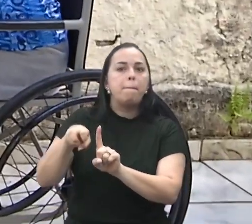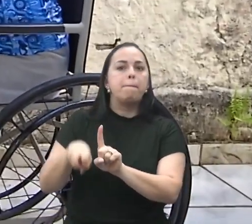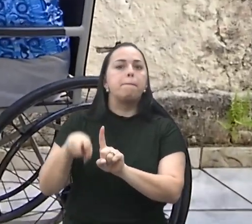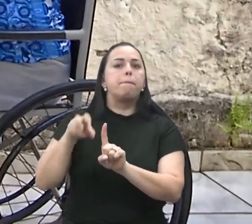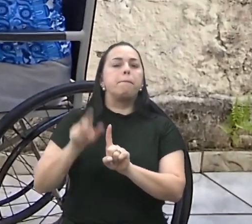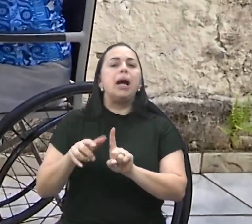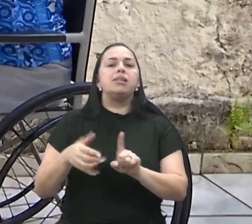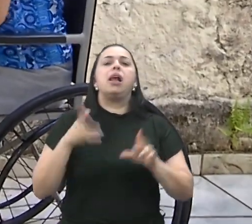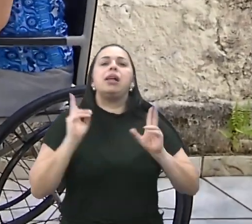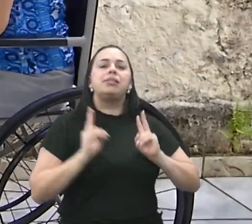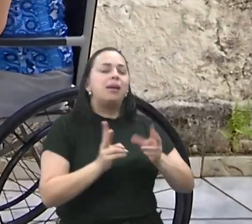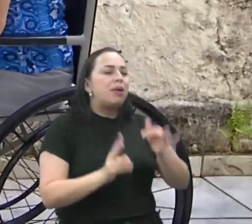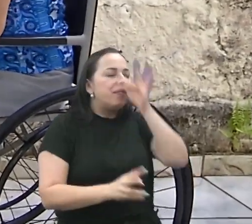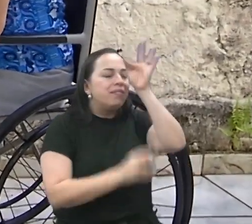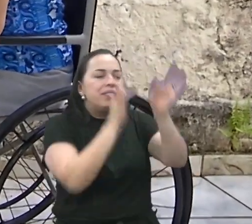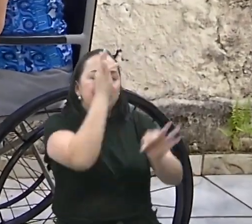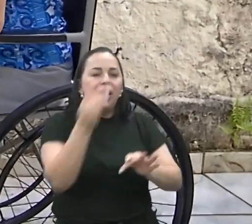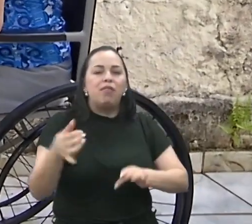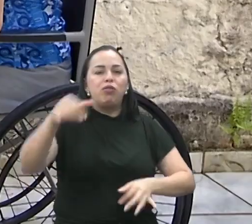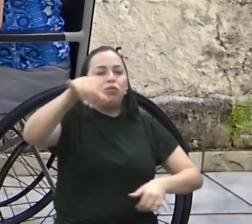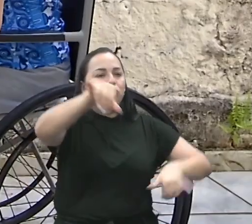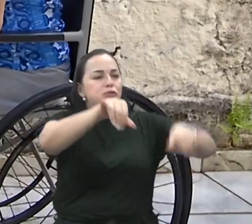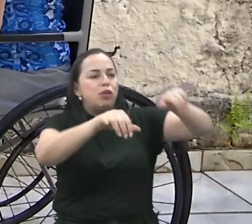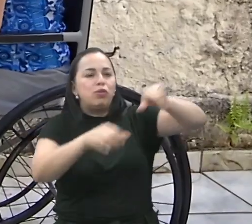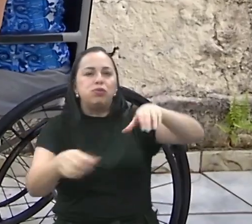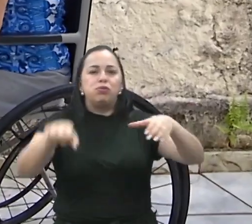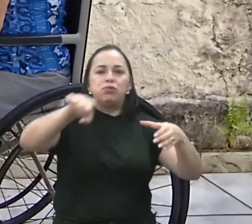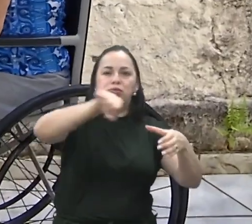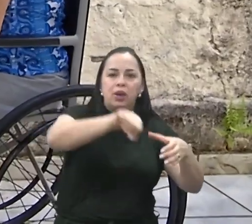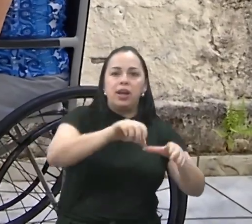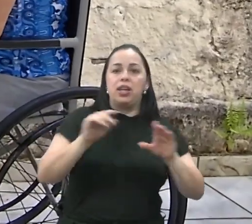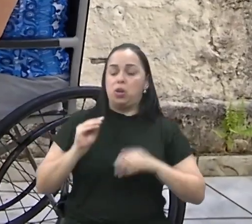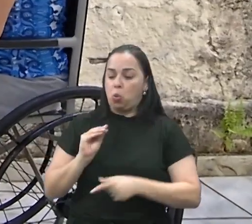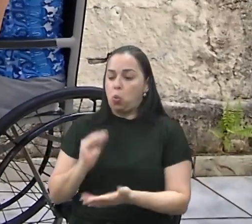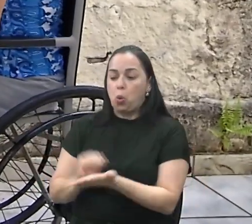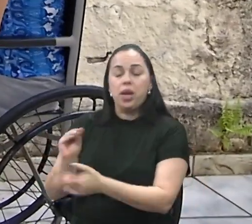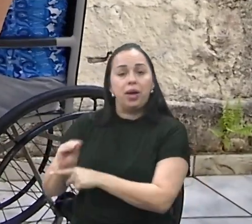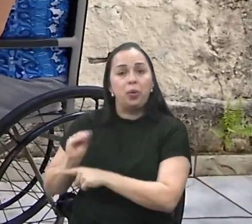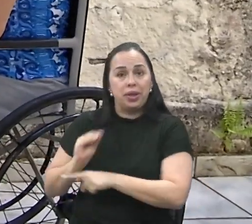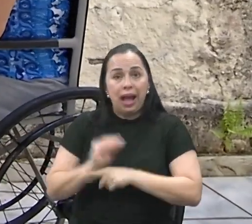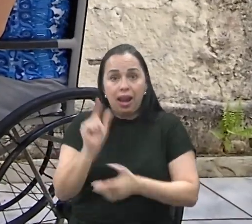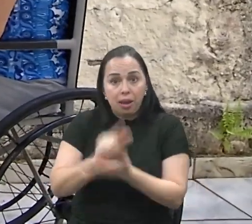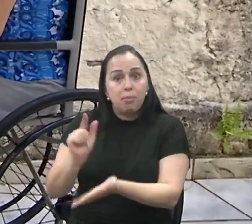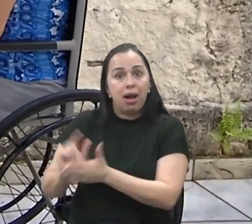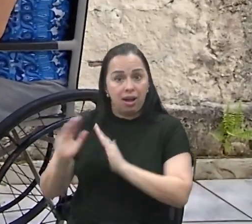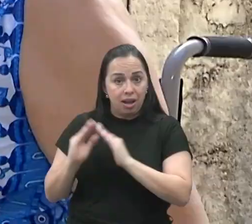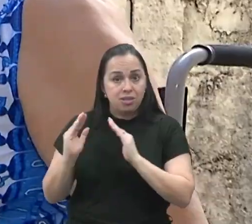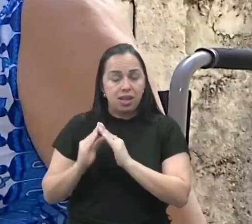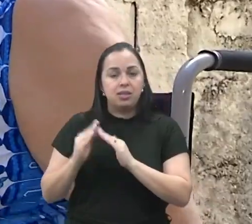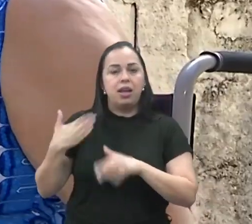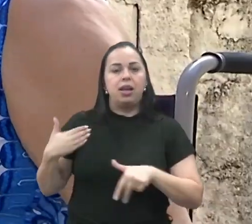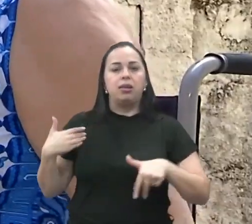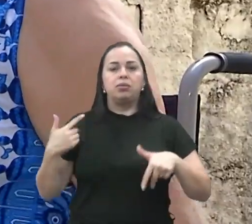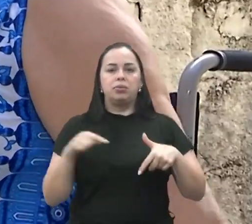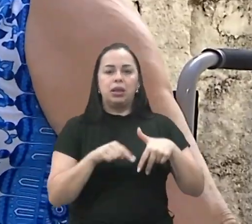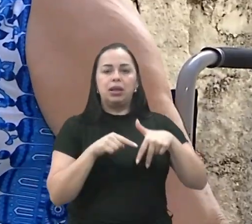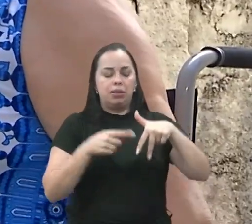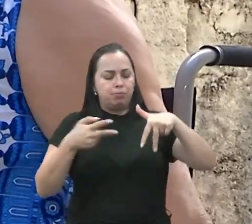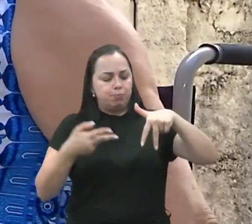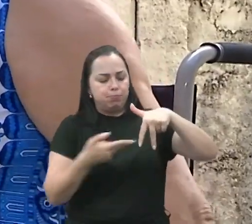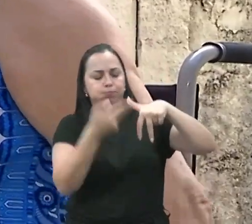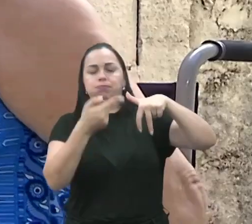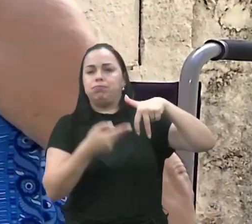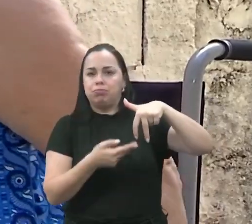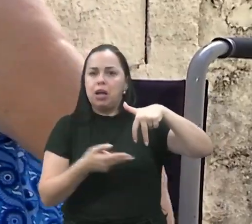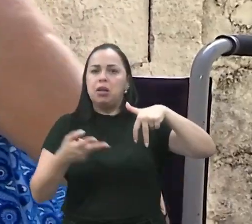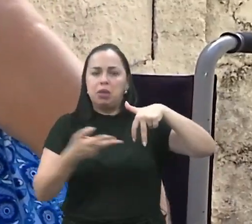ela não deixa de aguar suas plantinhas e cuidar da casa. Ela perdeu a perna direita em 2007, após passar por